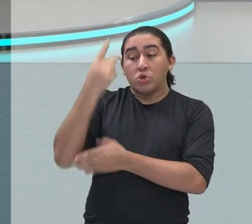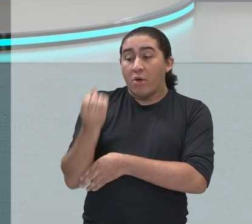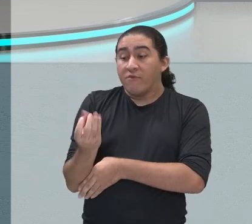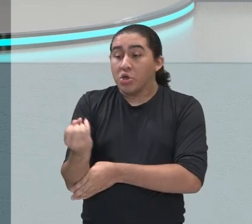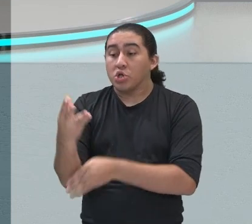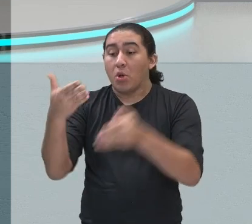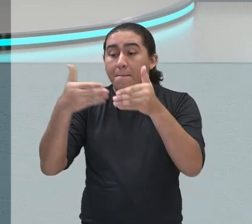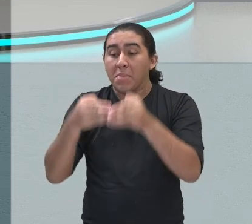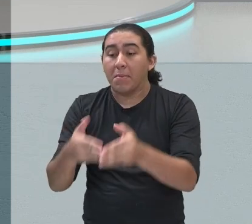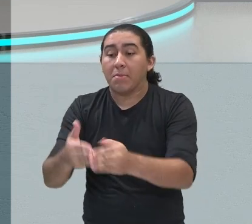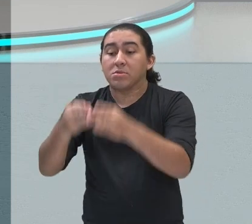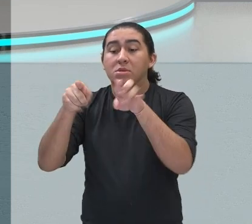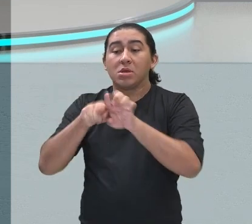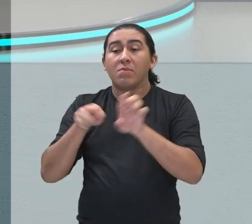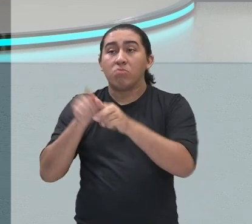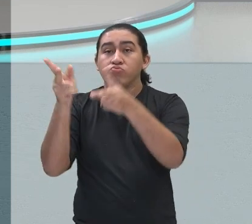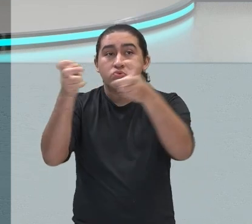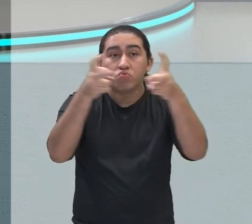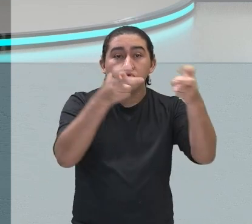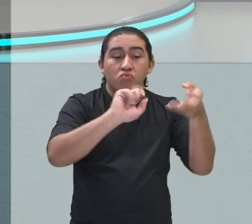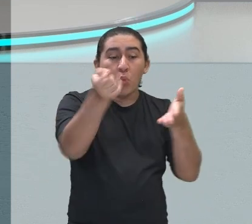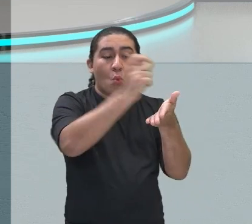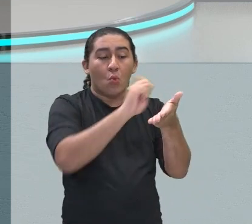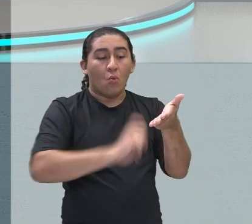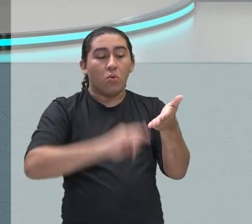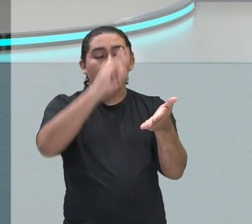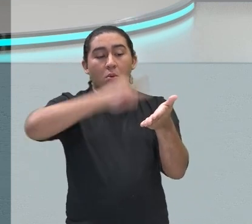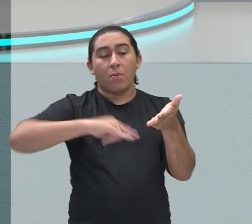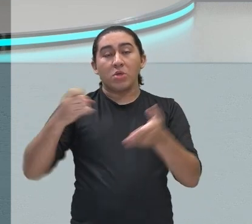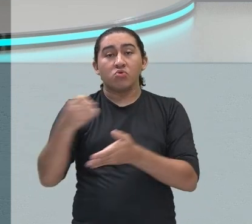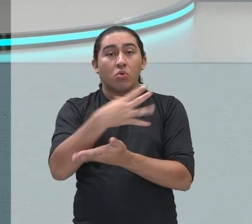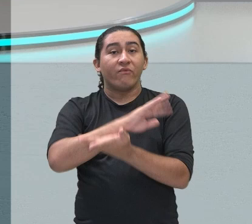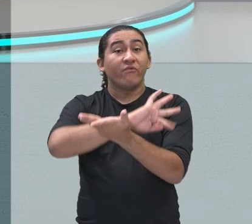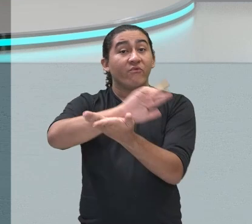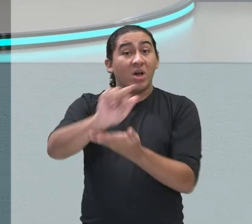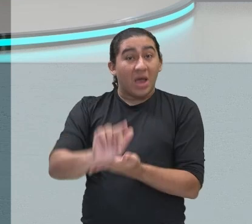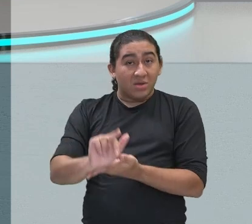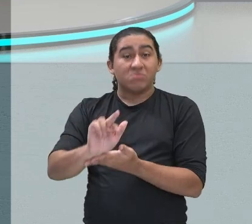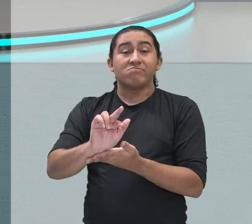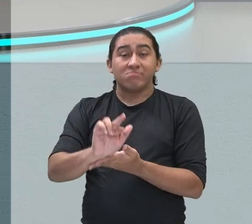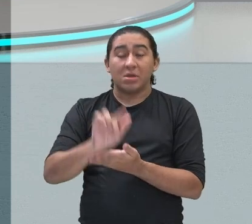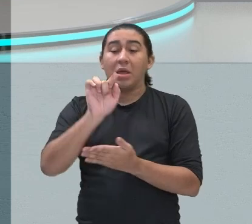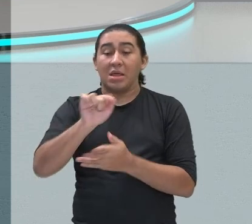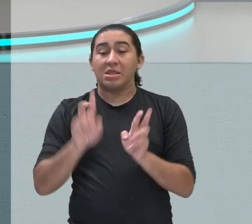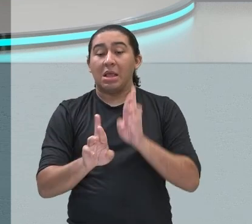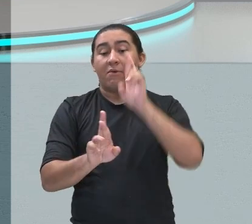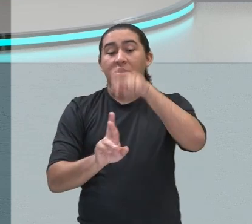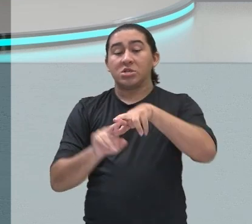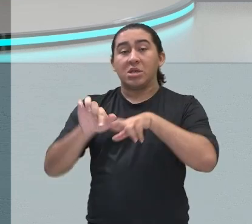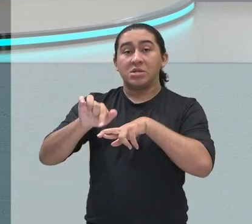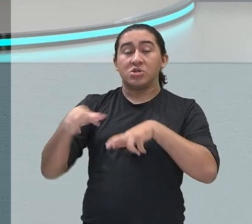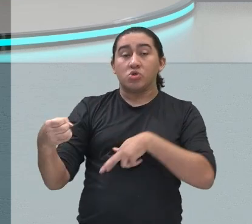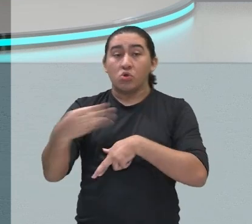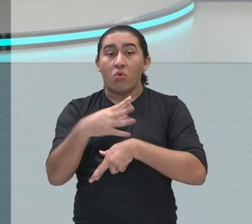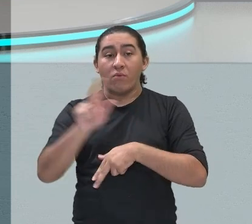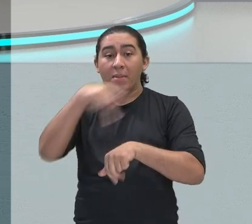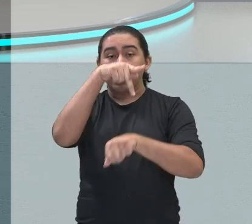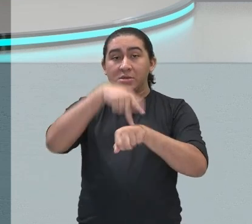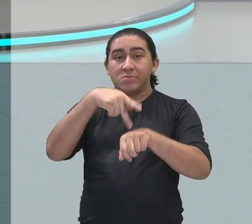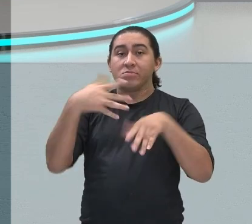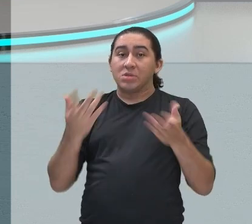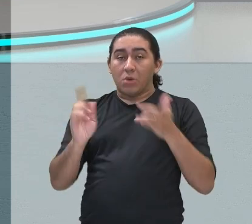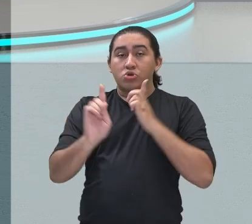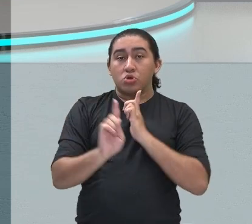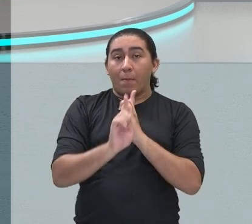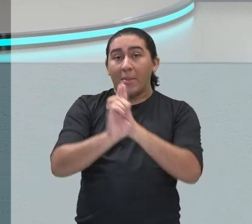registraram suas impressões a respeito desse novo país, né? O mundo novo. Então, a descoberta